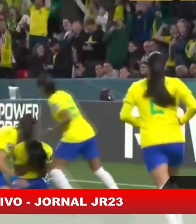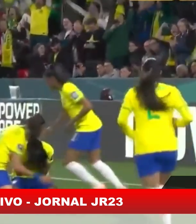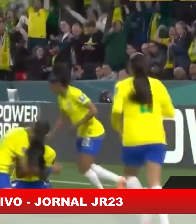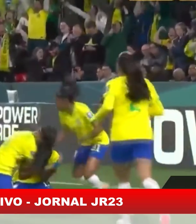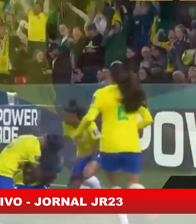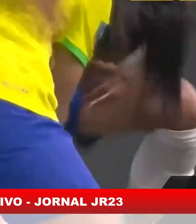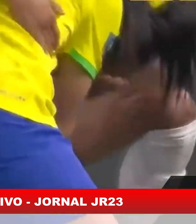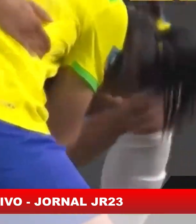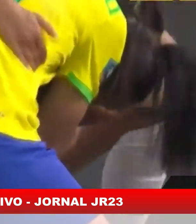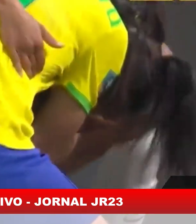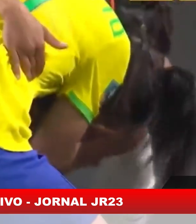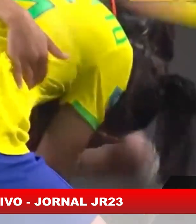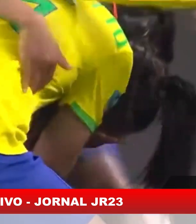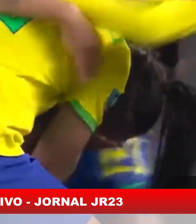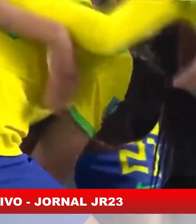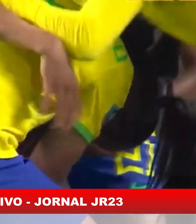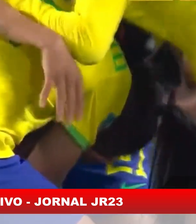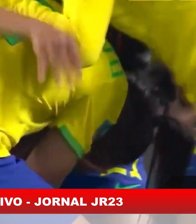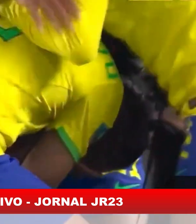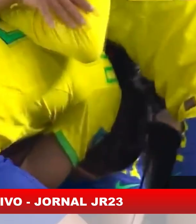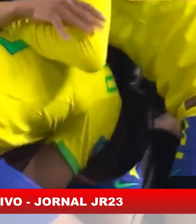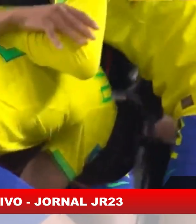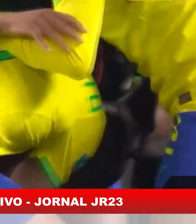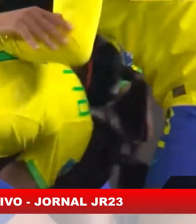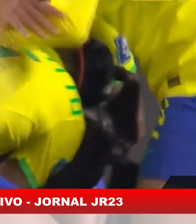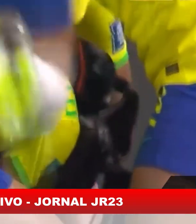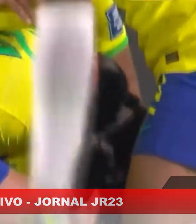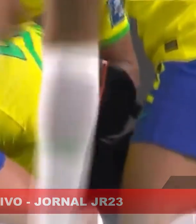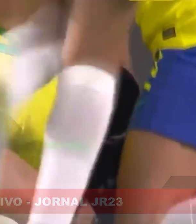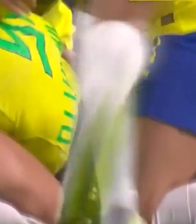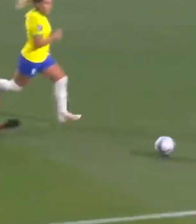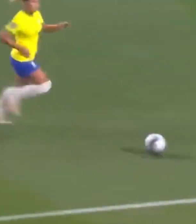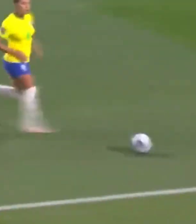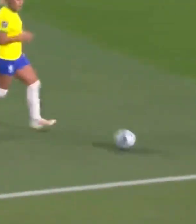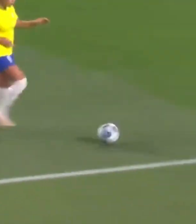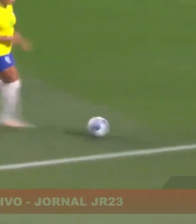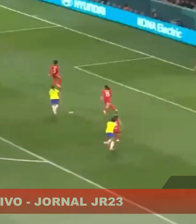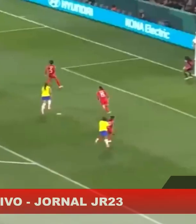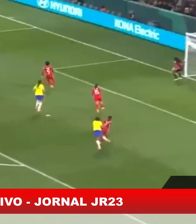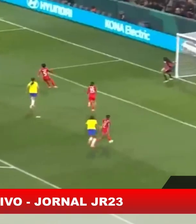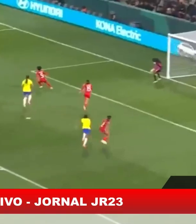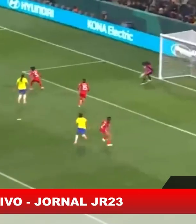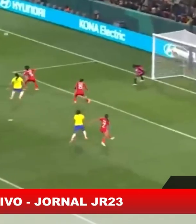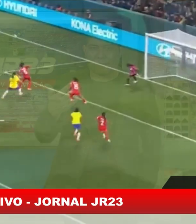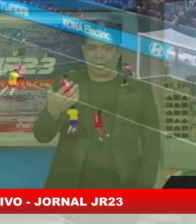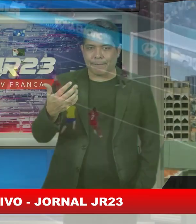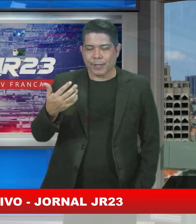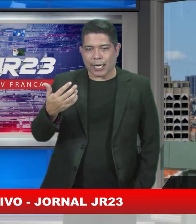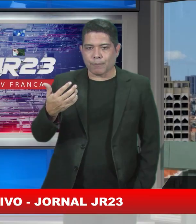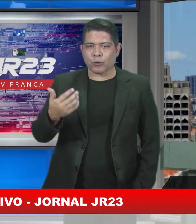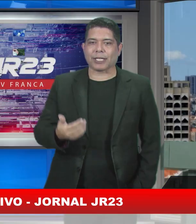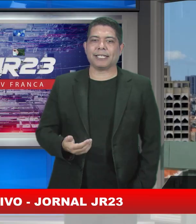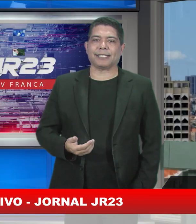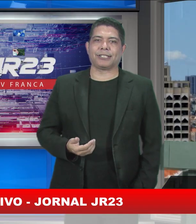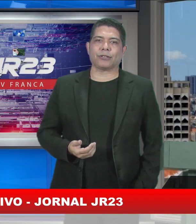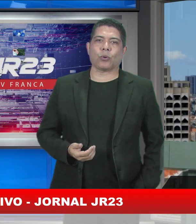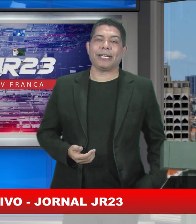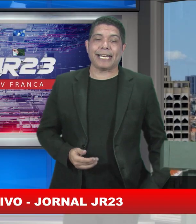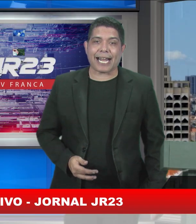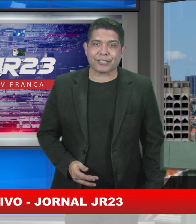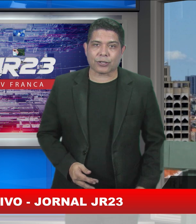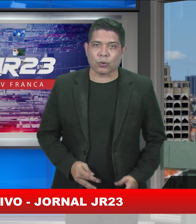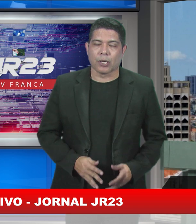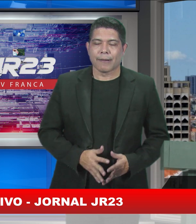alegria para uma semana começar também cheia de ânimo e também de expectativa em busca desse